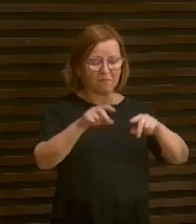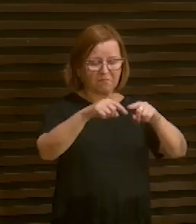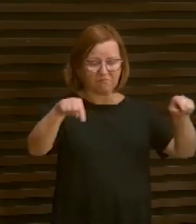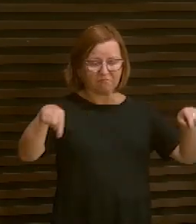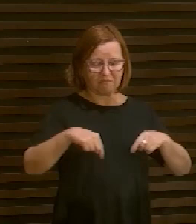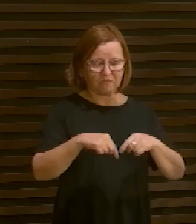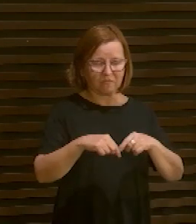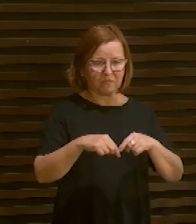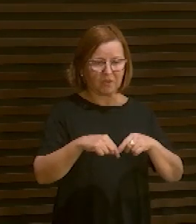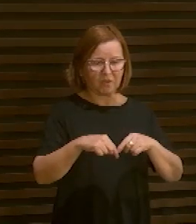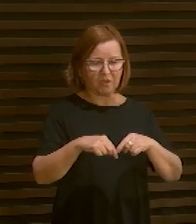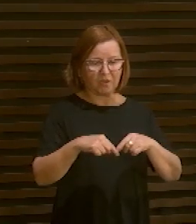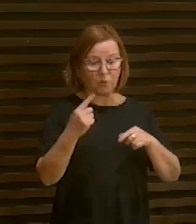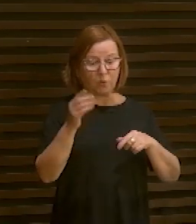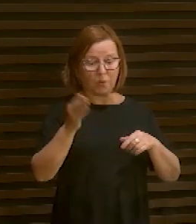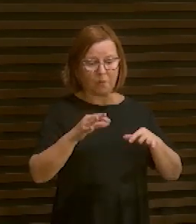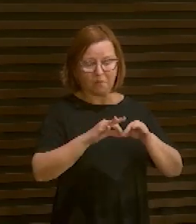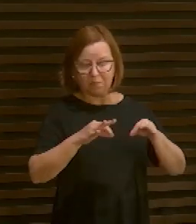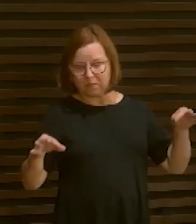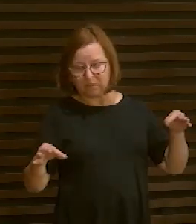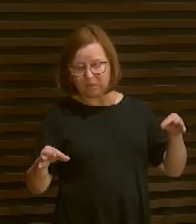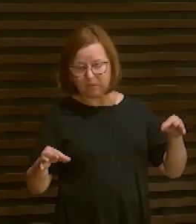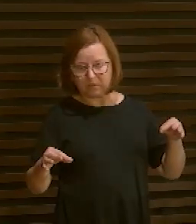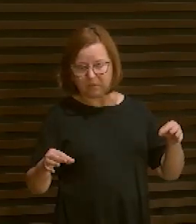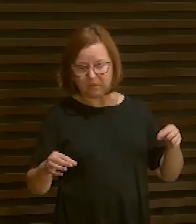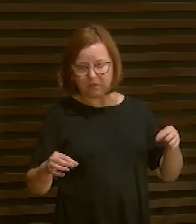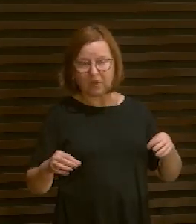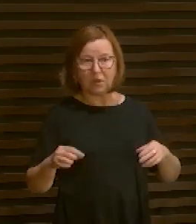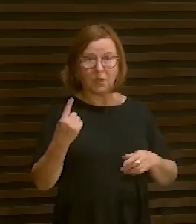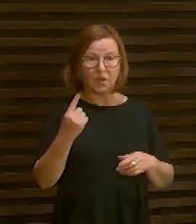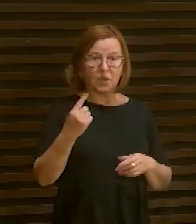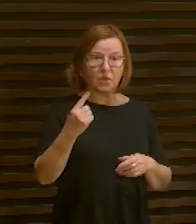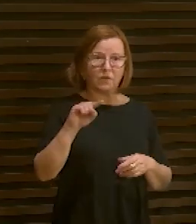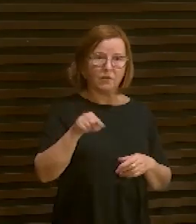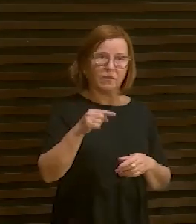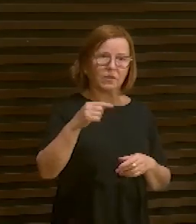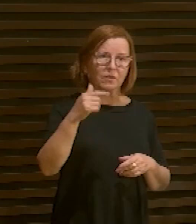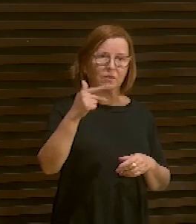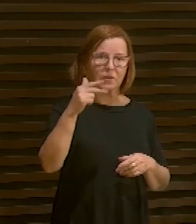1,5 metro de comprimento, 1,30 metro de altura.